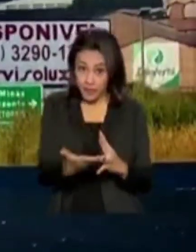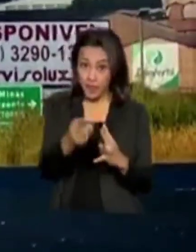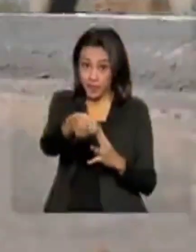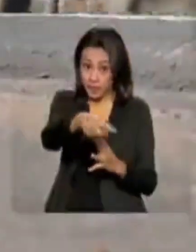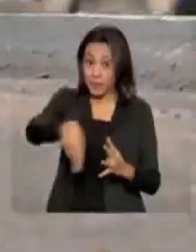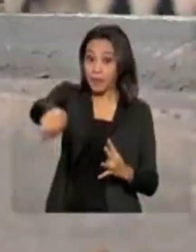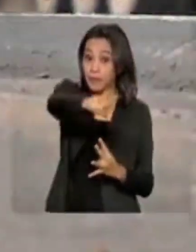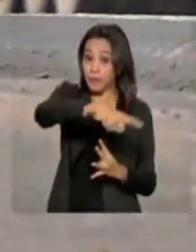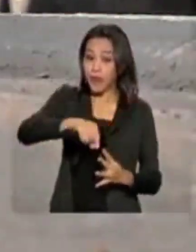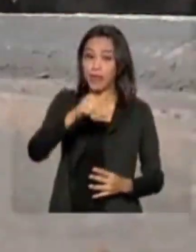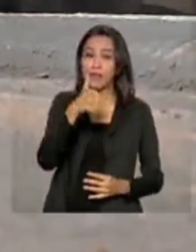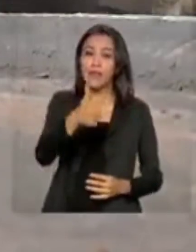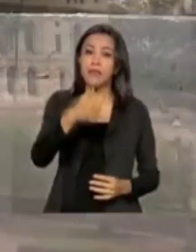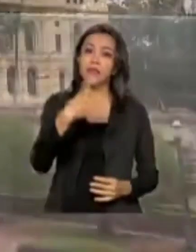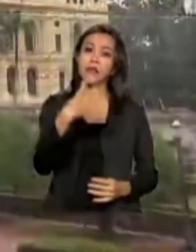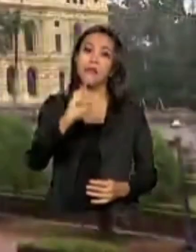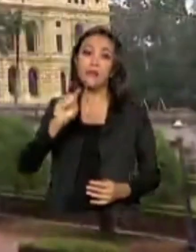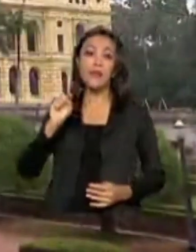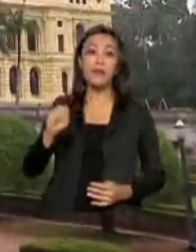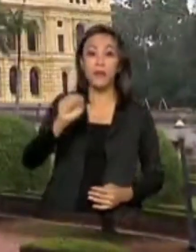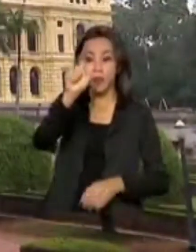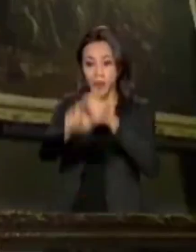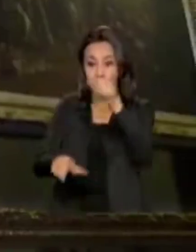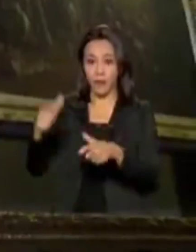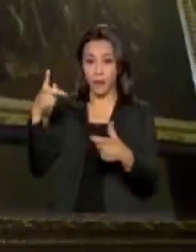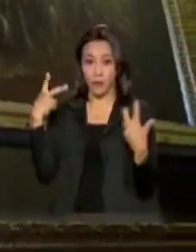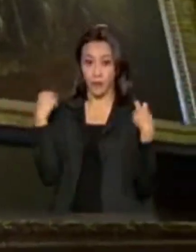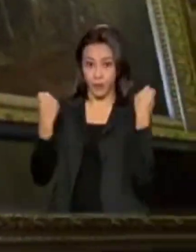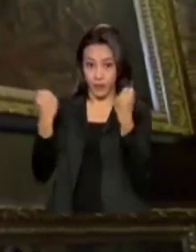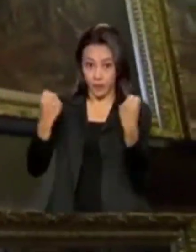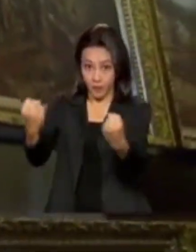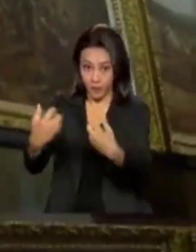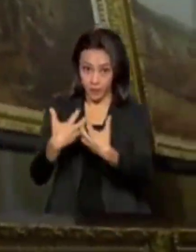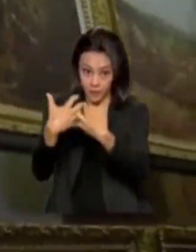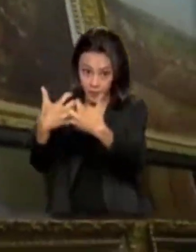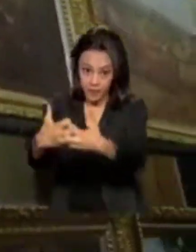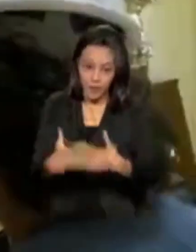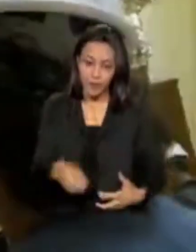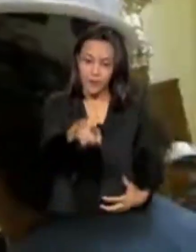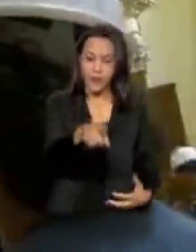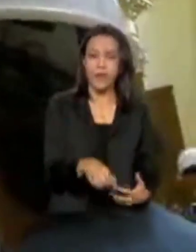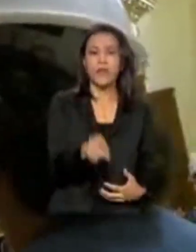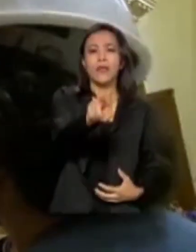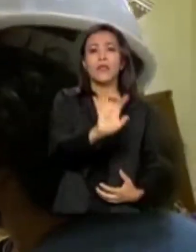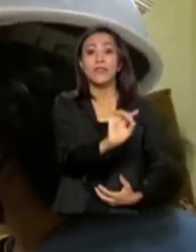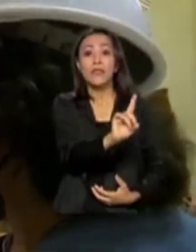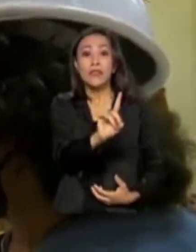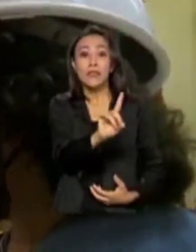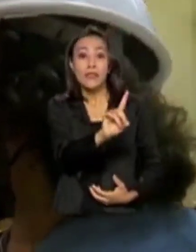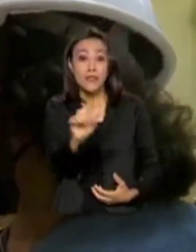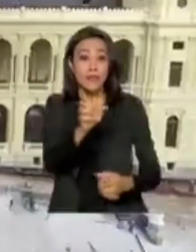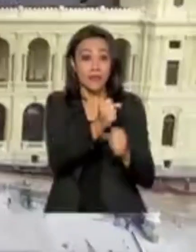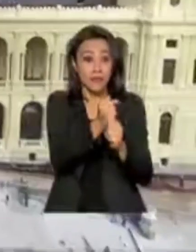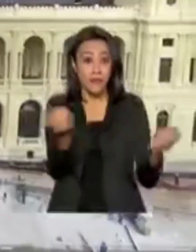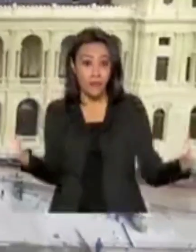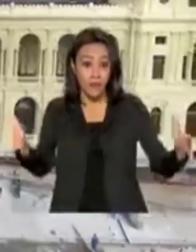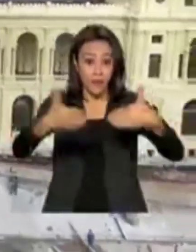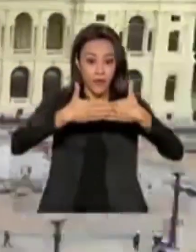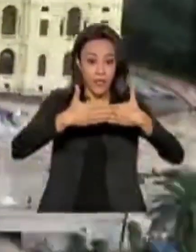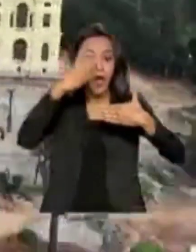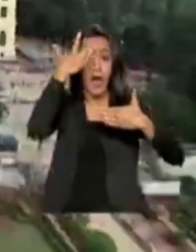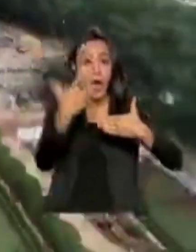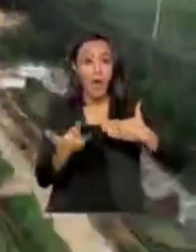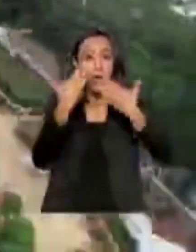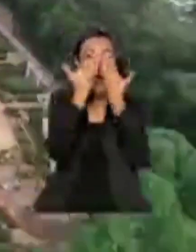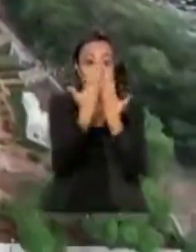mil caminhoneiros. Reinauguração. Após 9 anos de portas fechadas, Museu do Ipiranga reabre